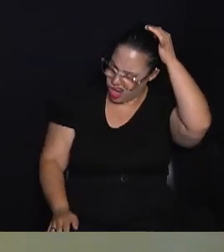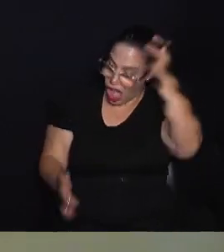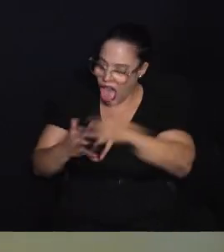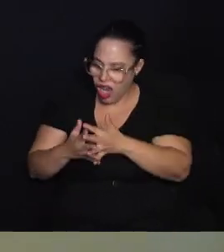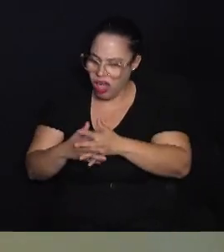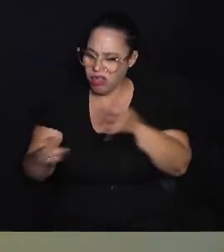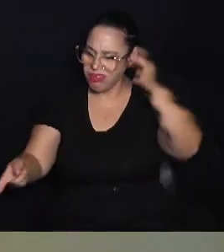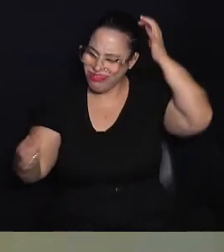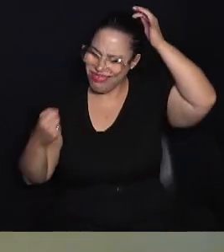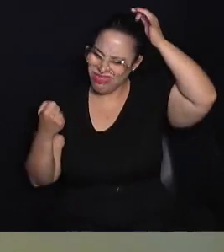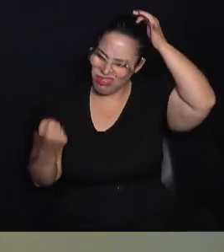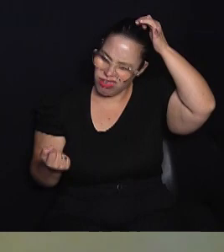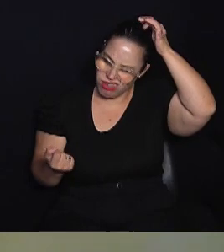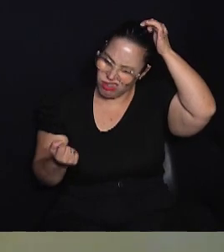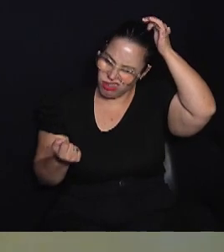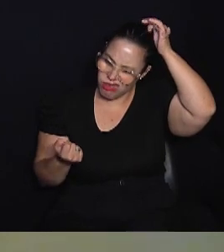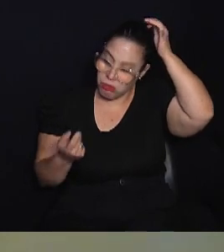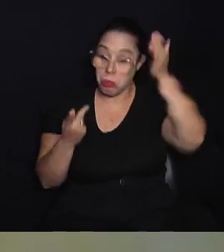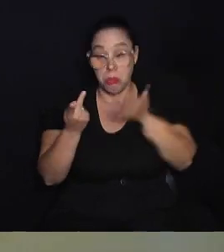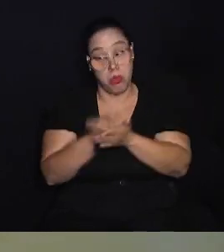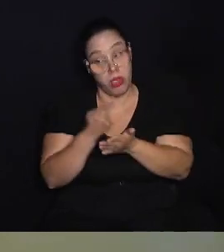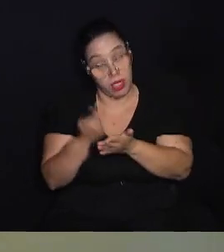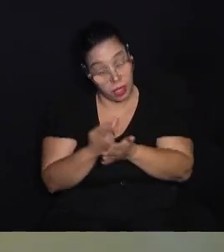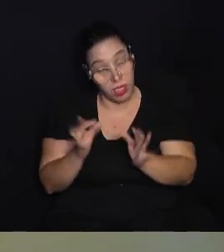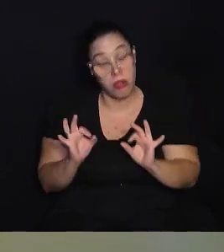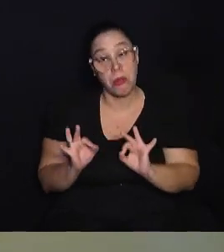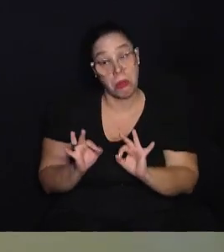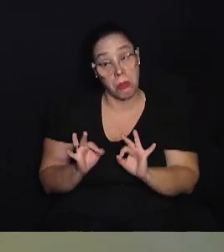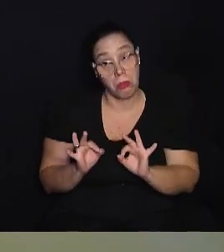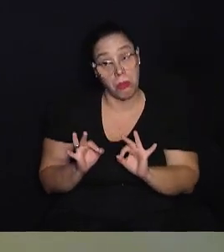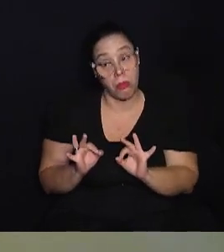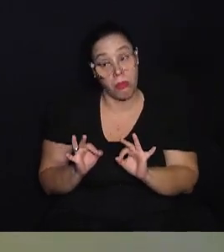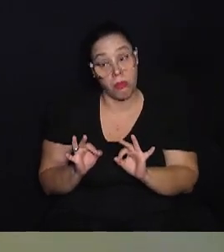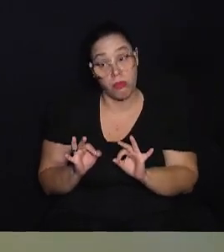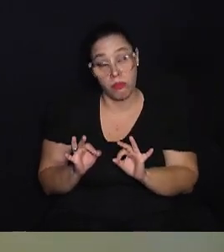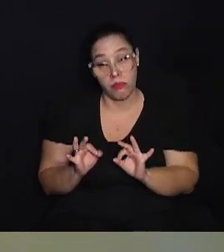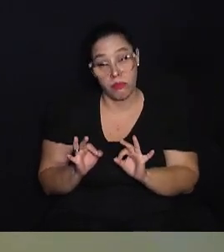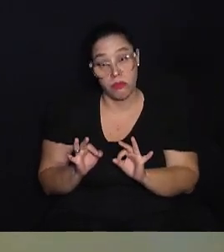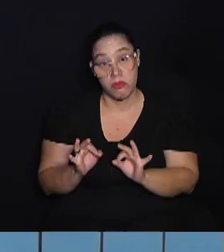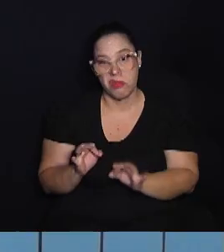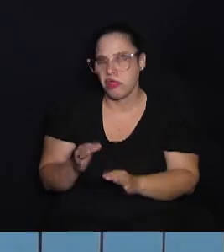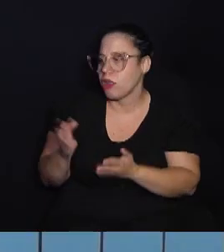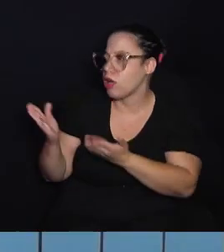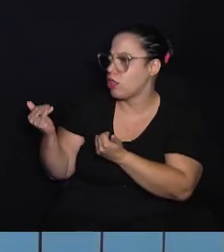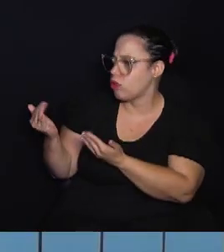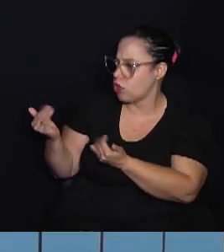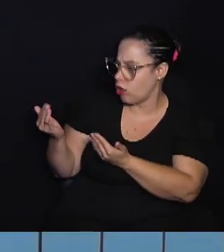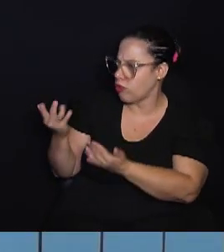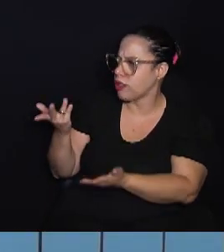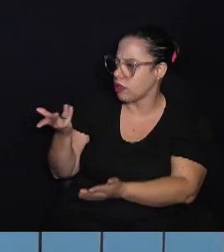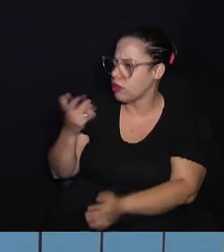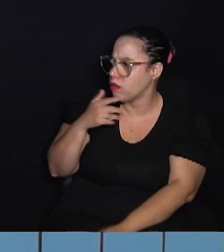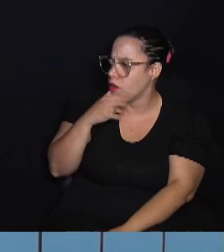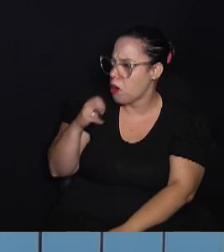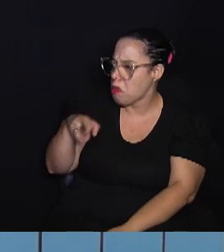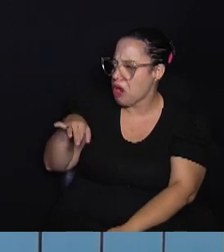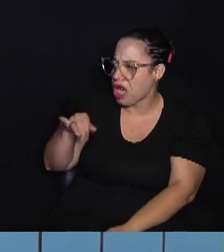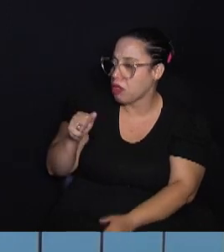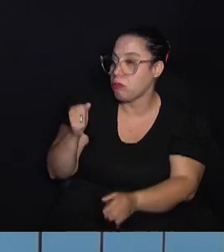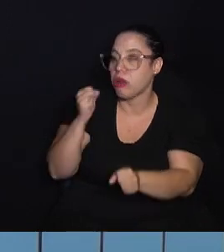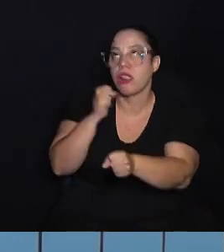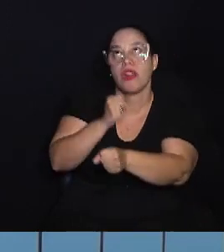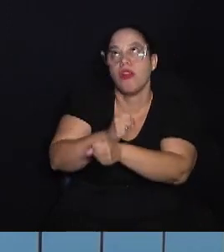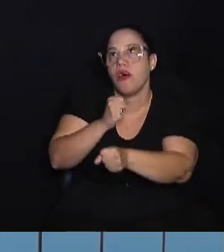tem alguma coisa errada acontecendo. Pode ser o início de um parto. Mesmo que a pessoa já for aí, ainda for jovem, né, Márcia? Não